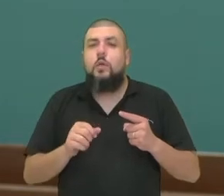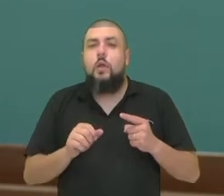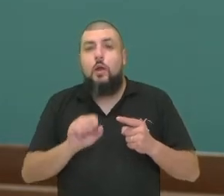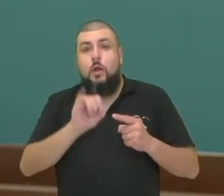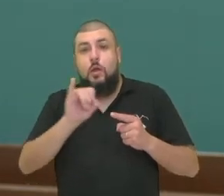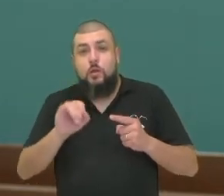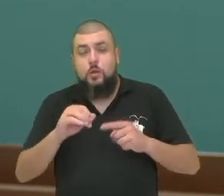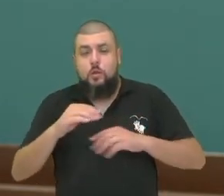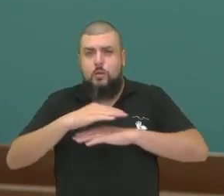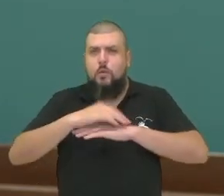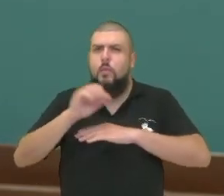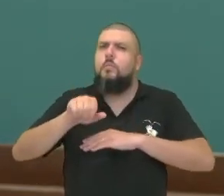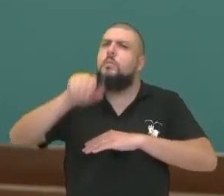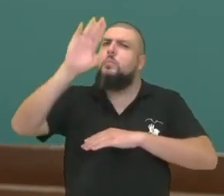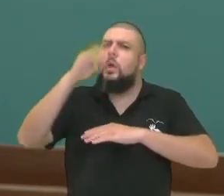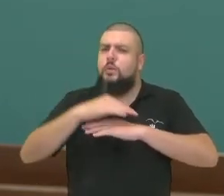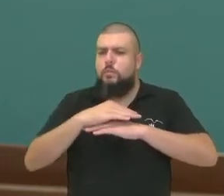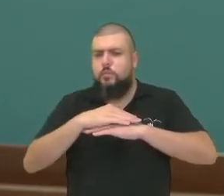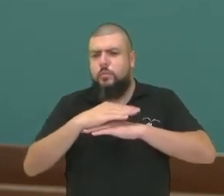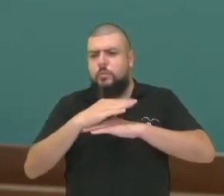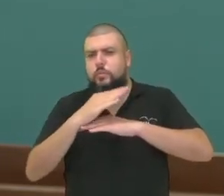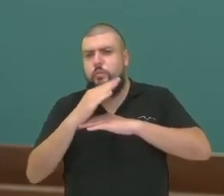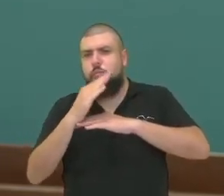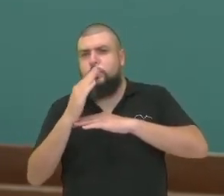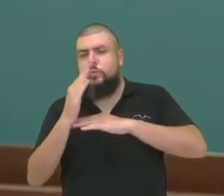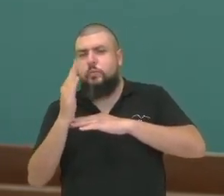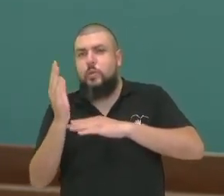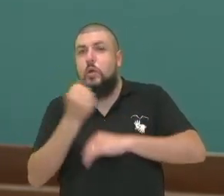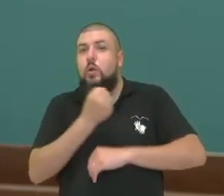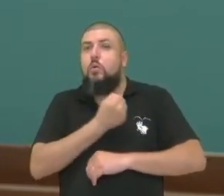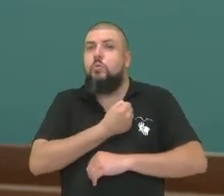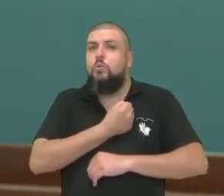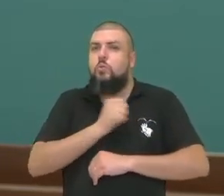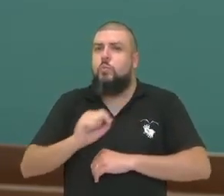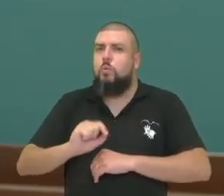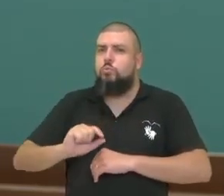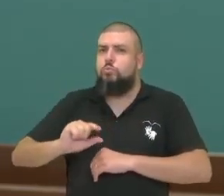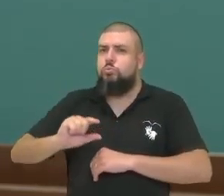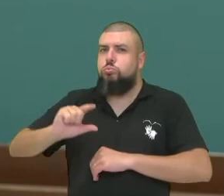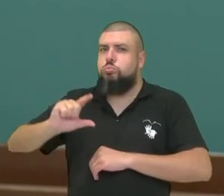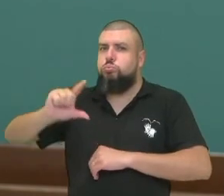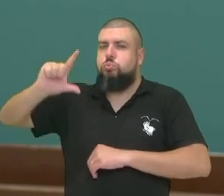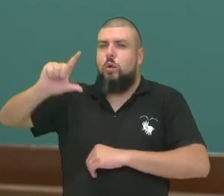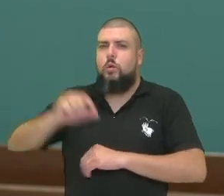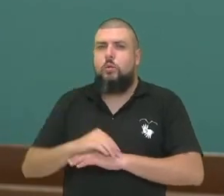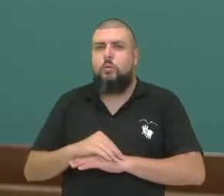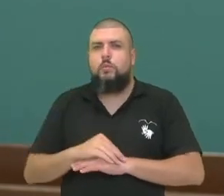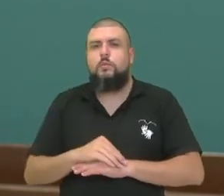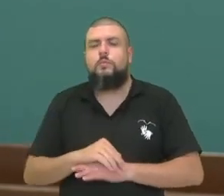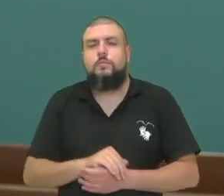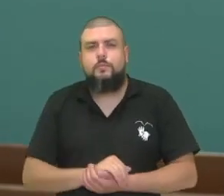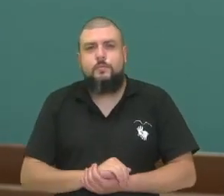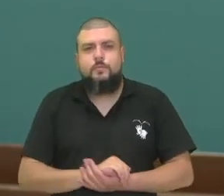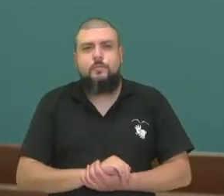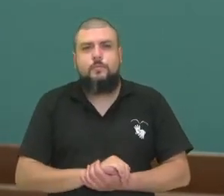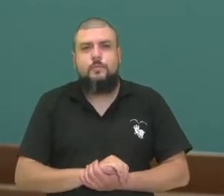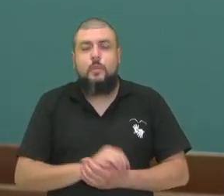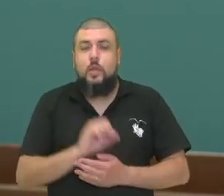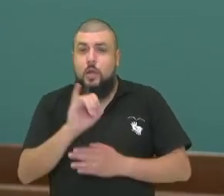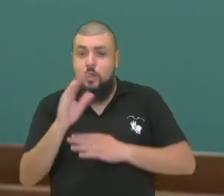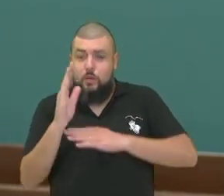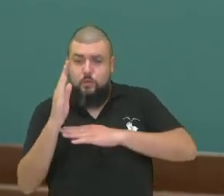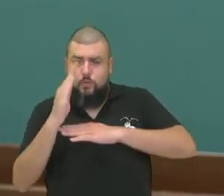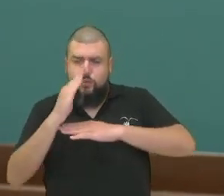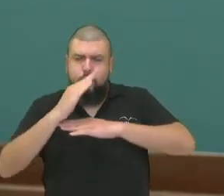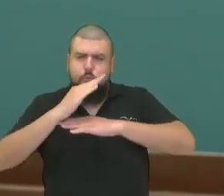maior a abertura maior à esse número isso mesmo Enquanto for maior abertura maior vai ser esse número pode